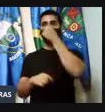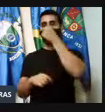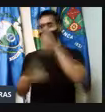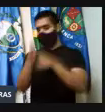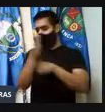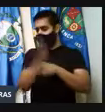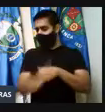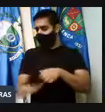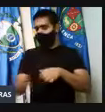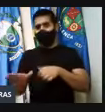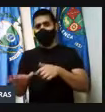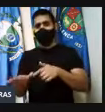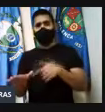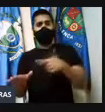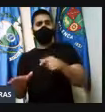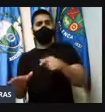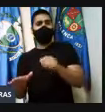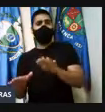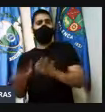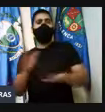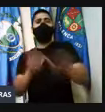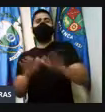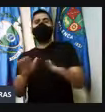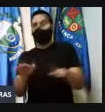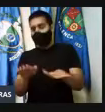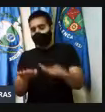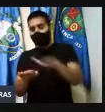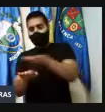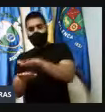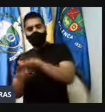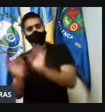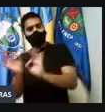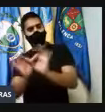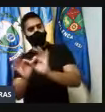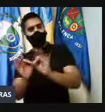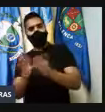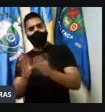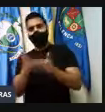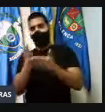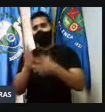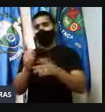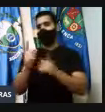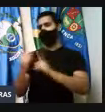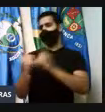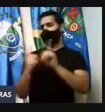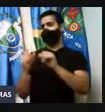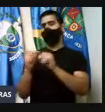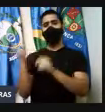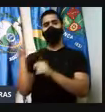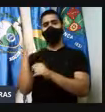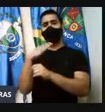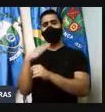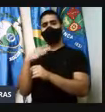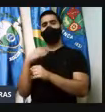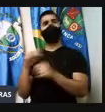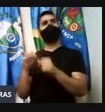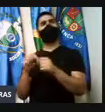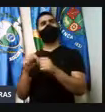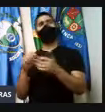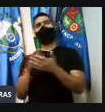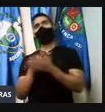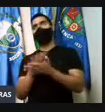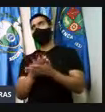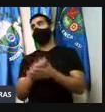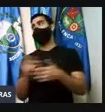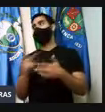um mínimo capricho em tampar, destrói asfalto que acabou de se fazer e não se recompõe.